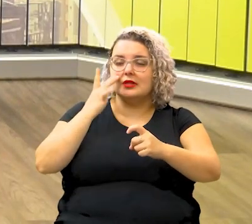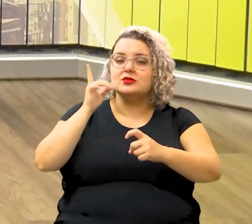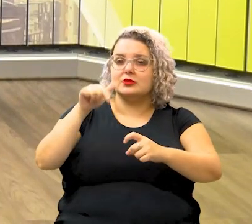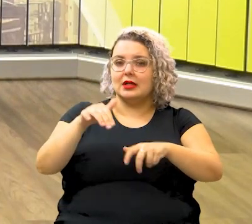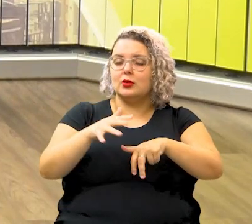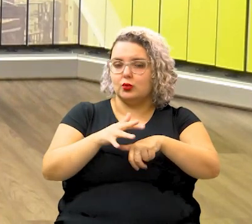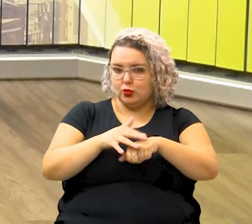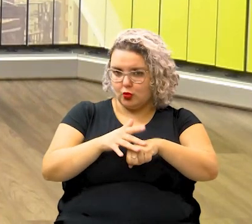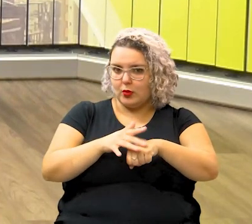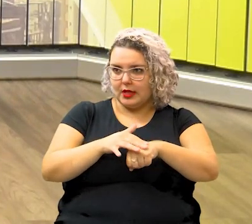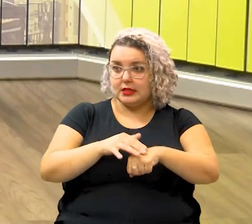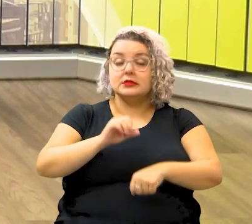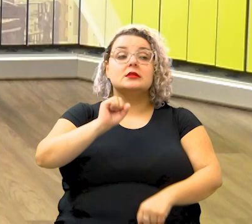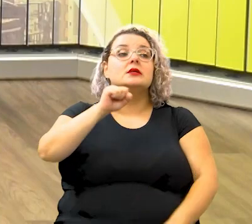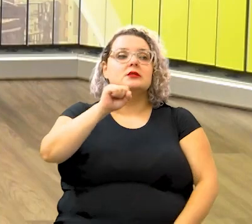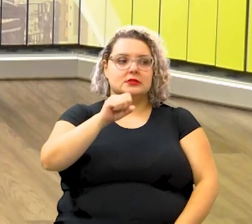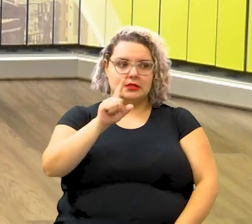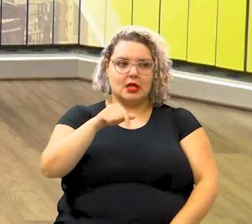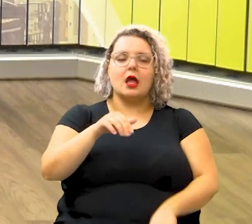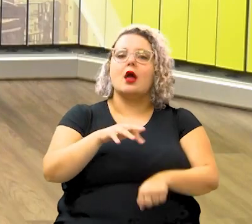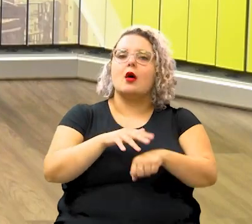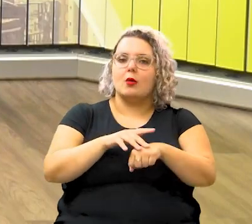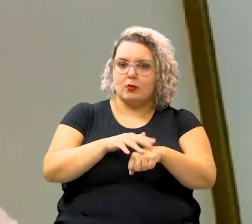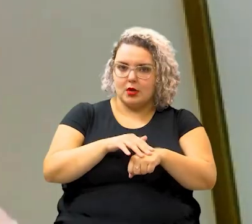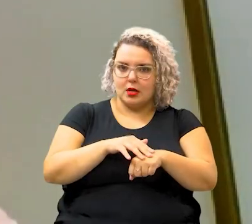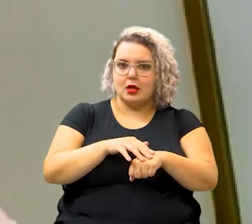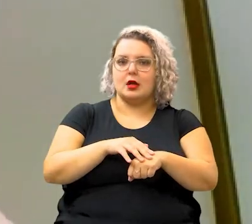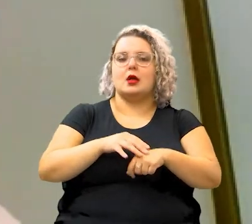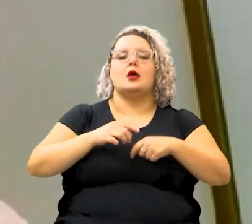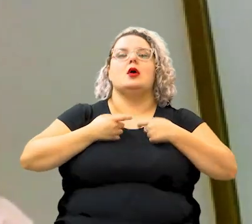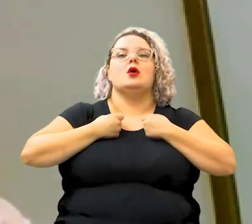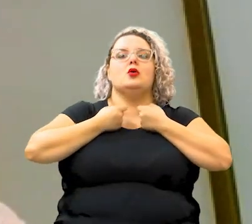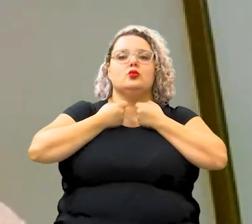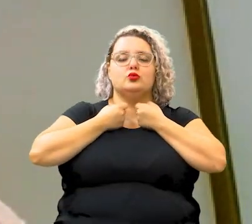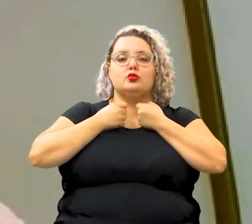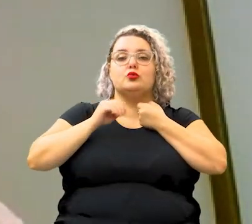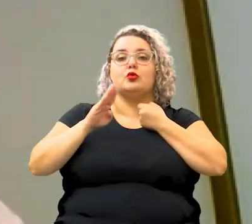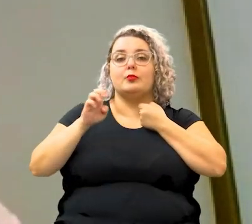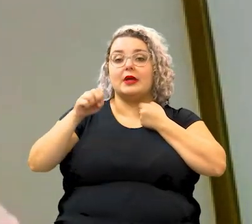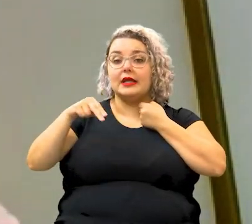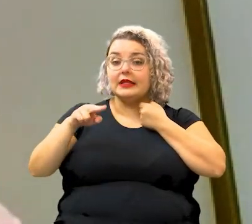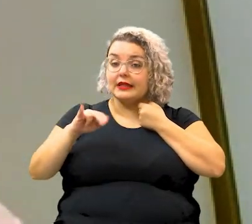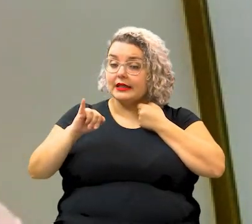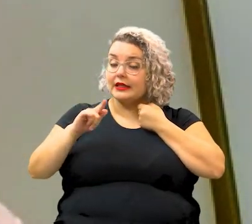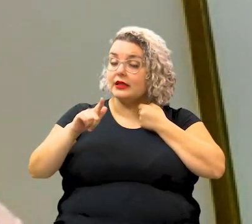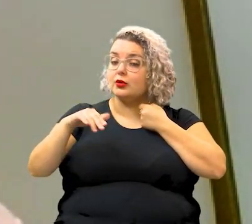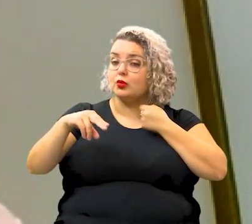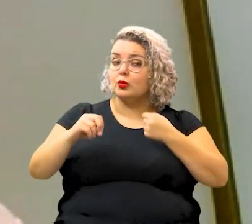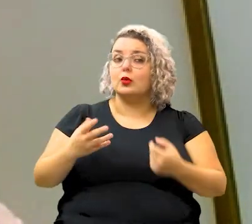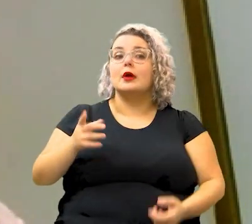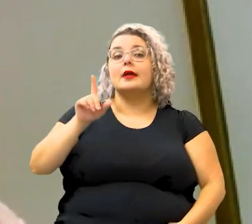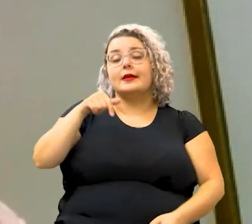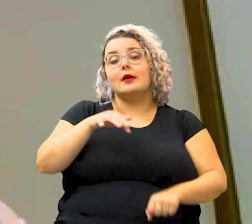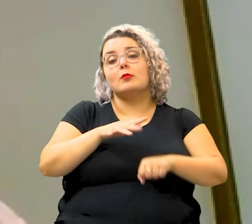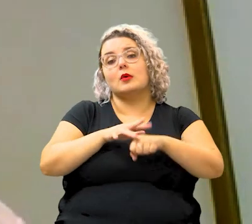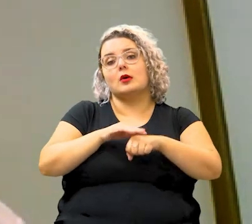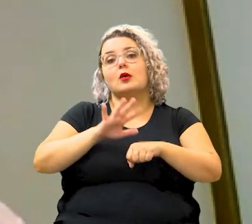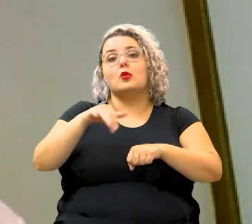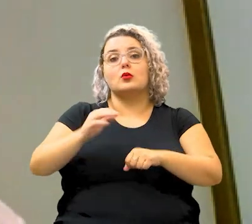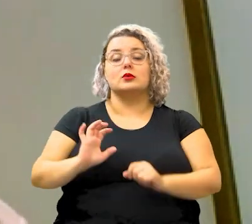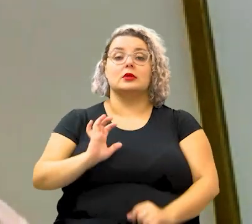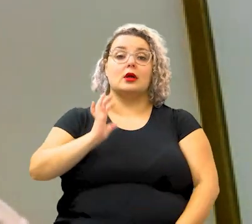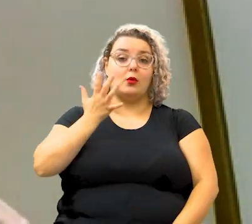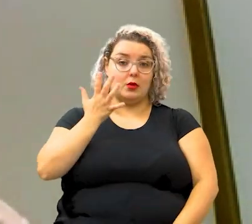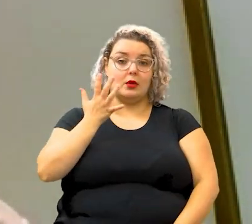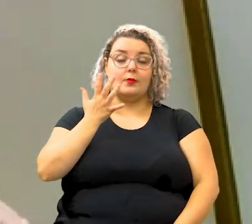doença? Sim, é uma doença. É um tumor benigno e ele é uma doença porque a partir do momento